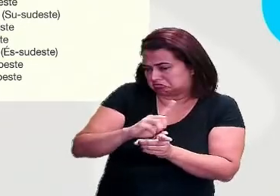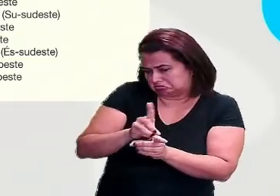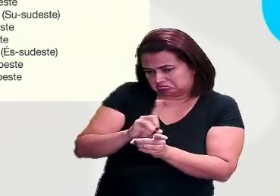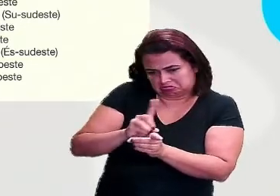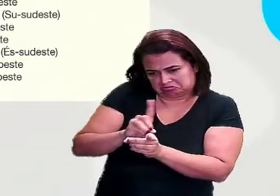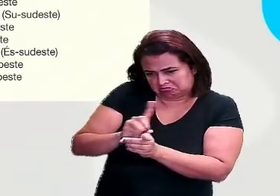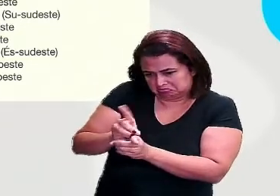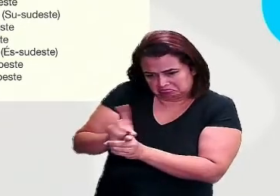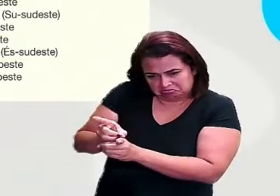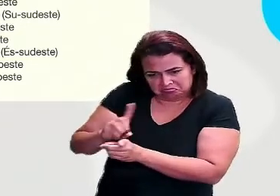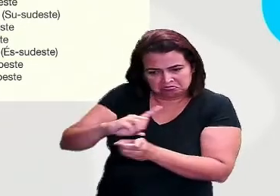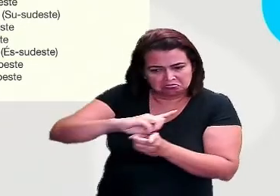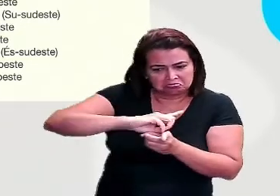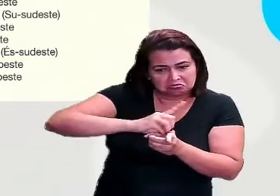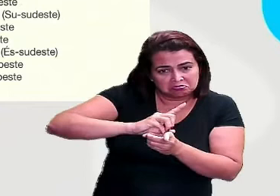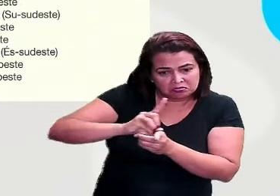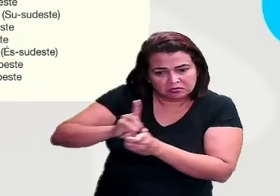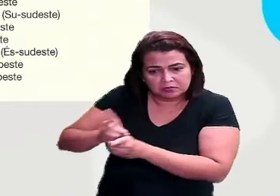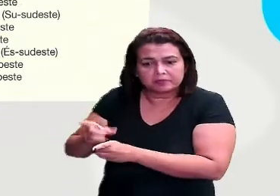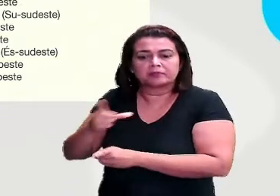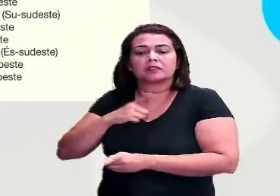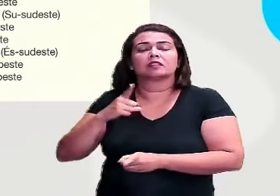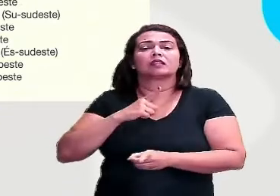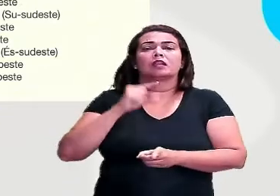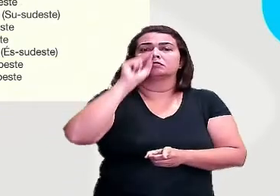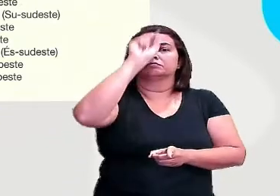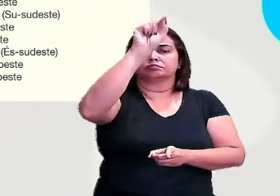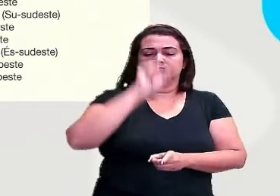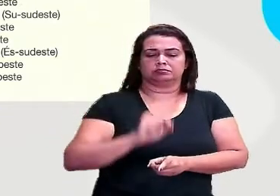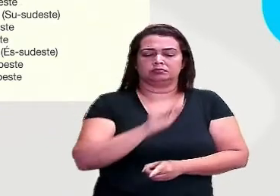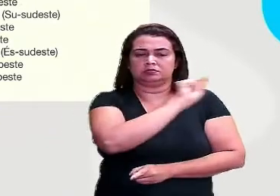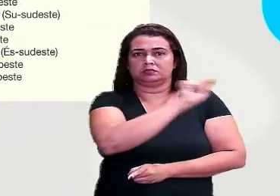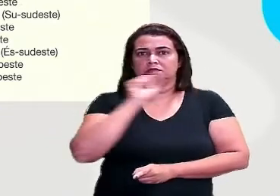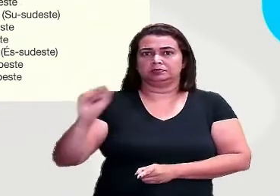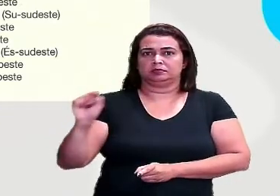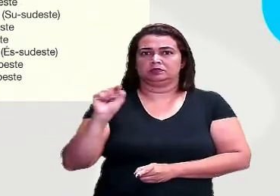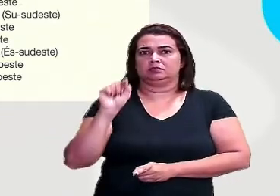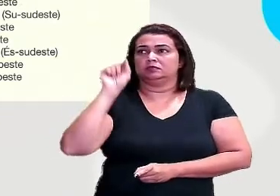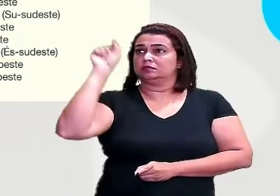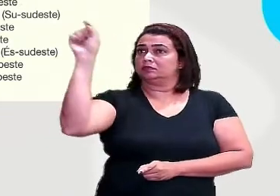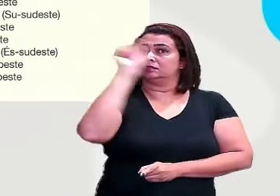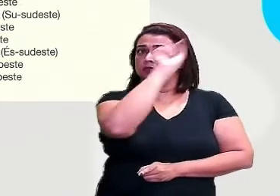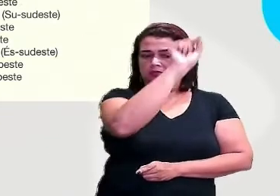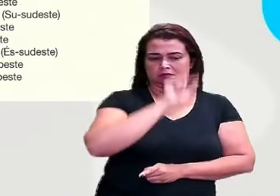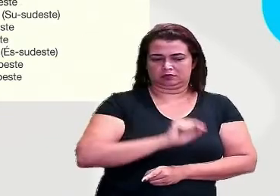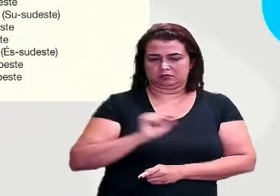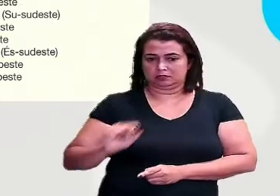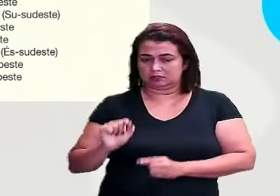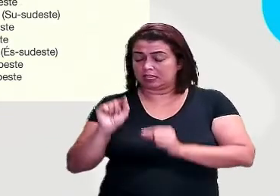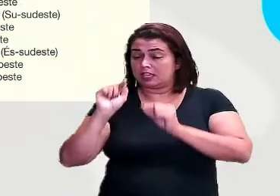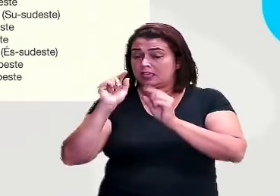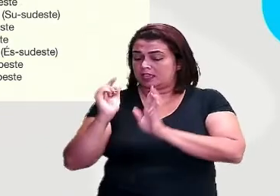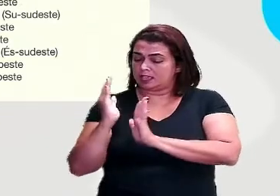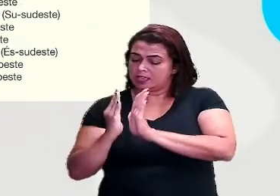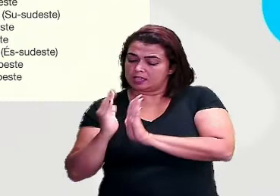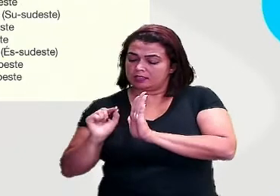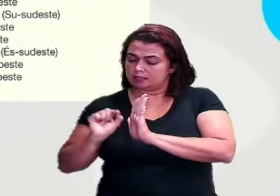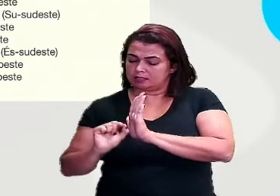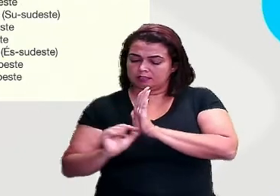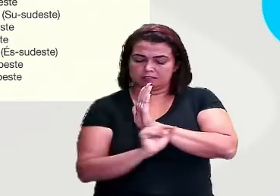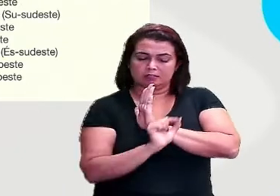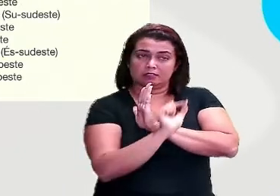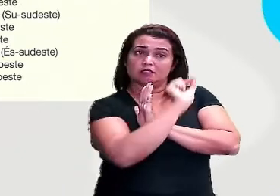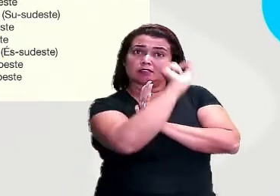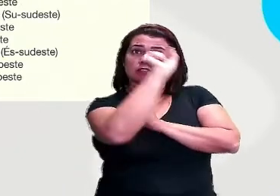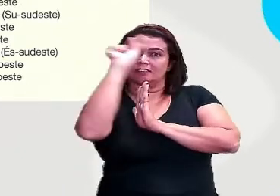colaterais, os pontos cardeais, os pontos colaterais e os pontos subcolaterais ou intermédios, né? Então nós temos aqui a